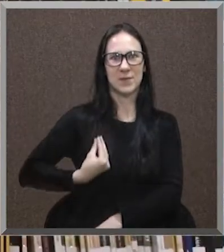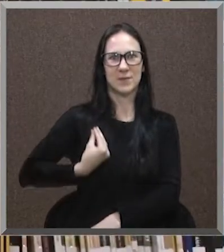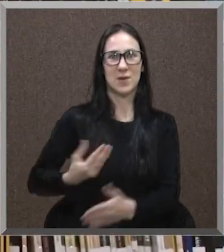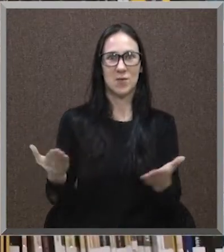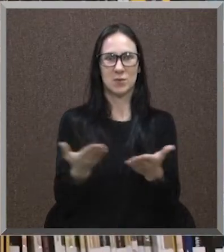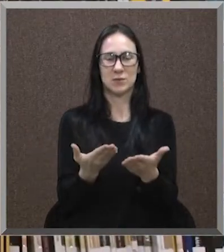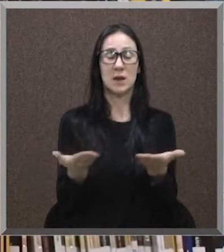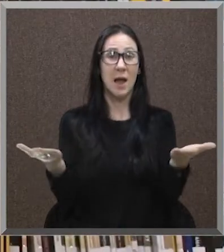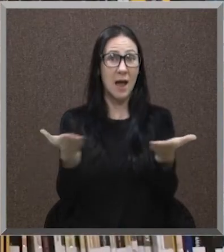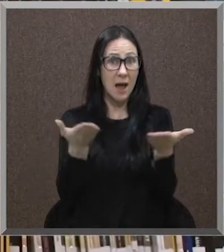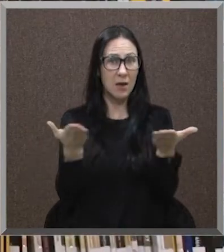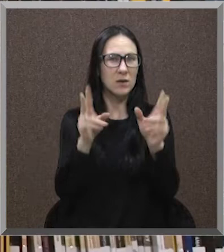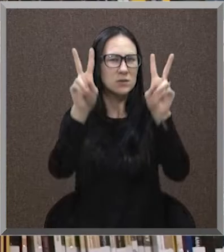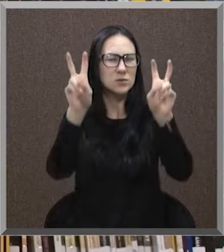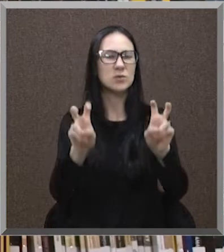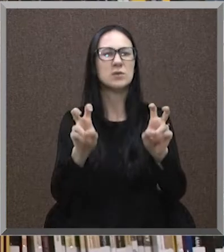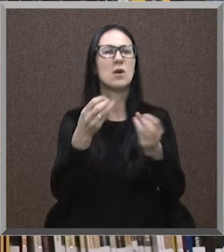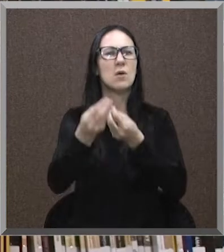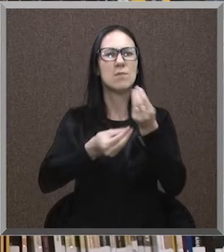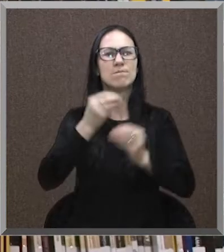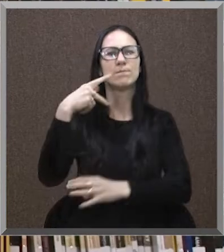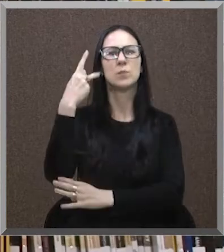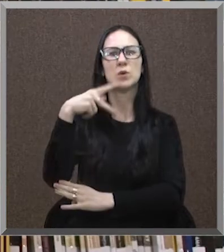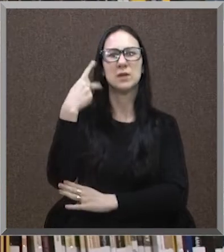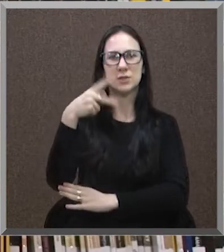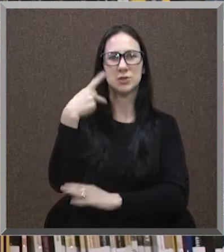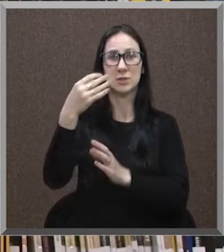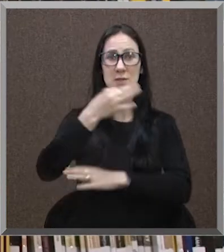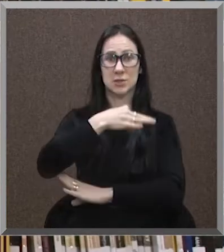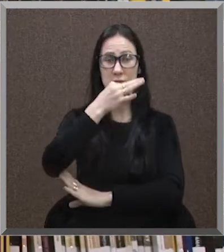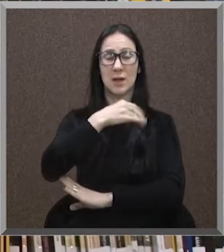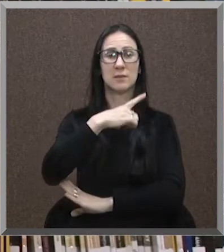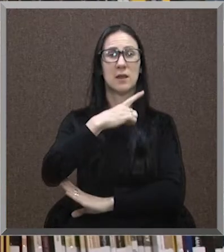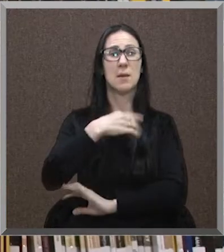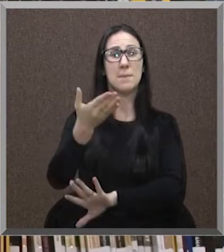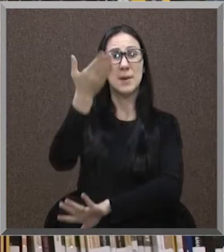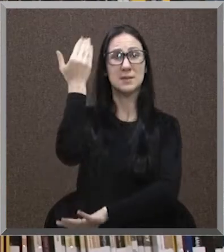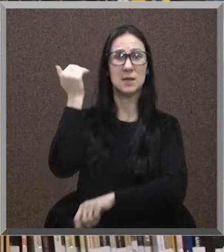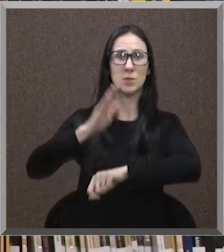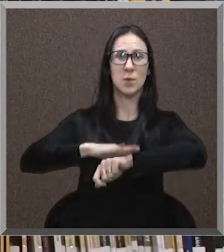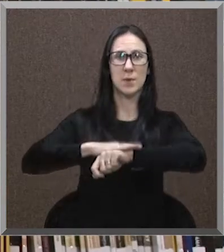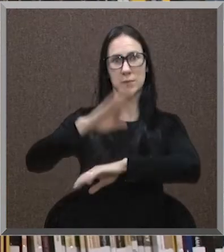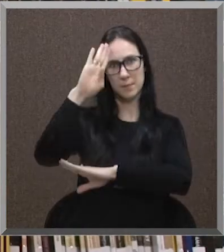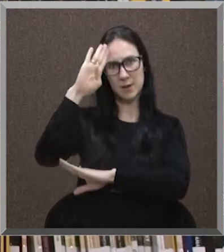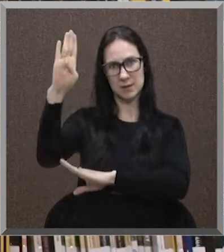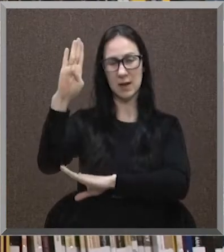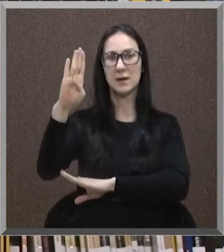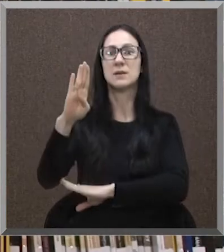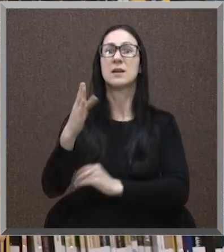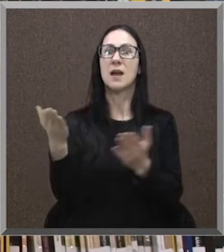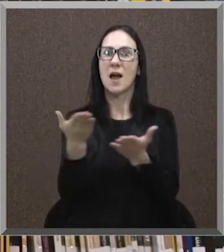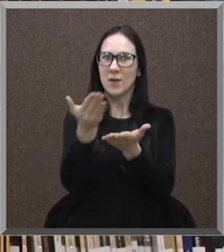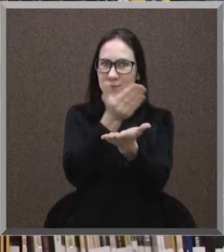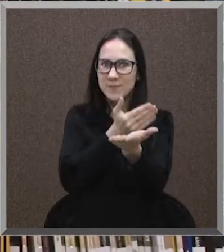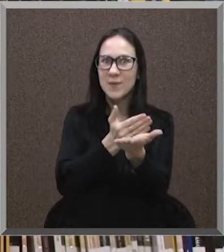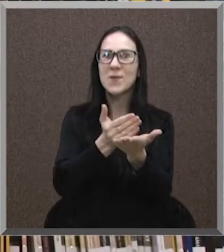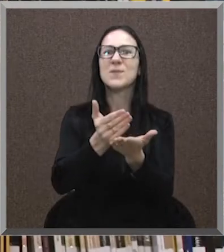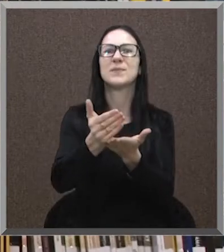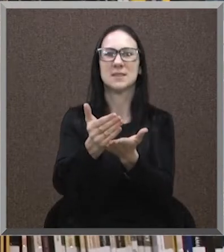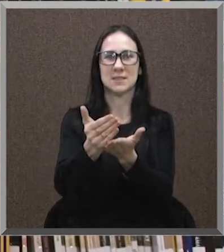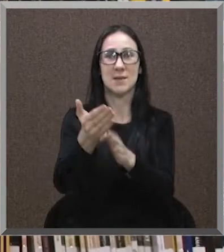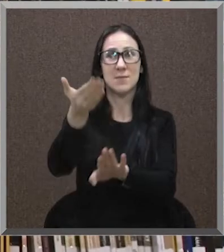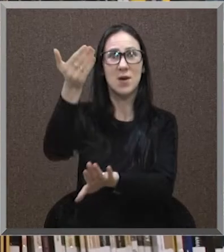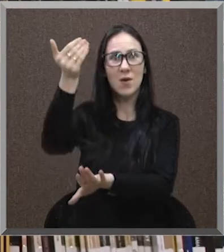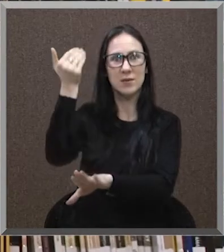saber como a política de Caxias do Sul foi conduzida nos tempos de regime militar. Se prepara aí que a viagem vai ser longa, hein? Lá